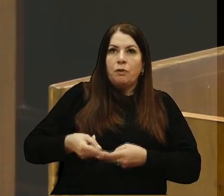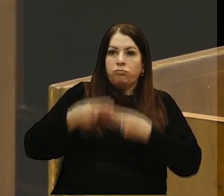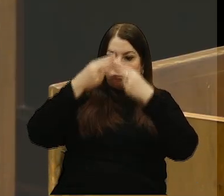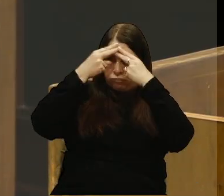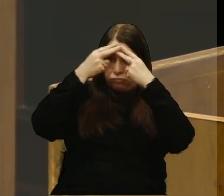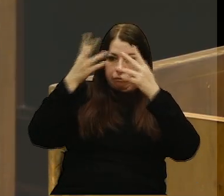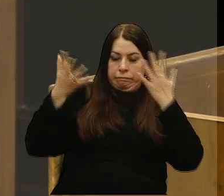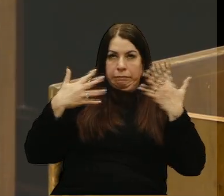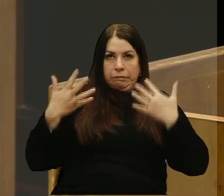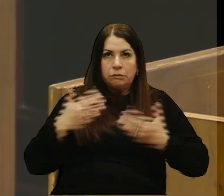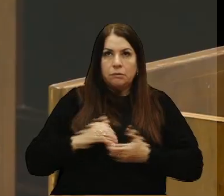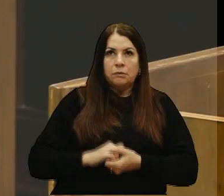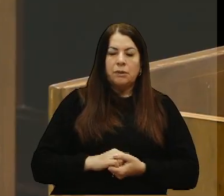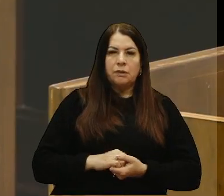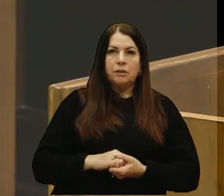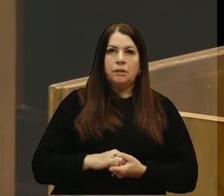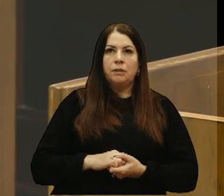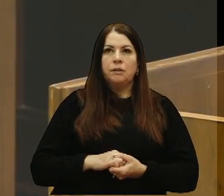aquela situação.